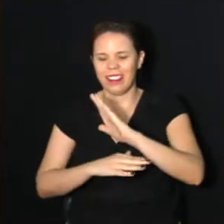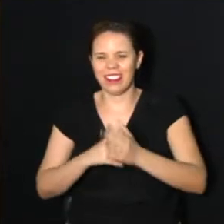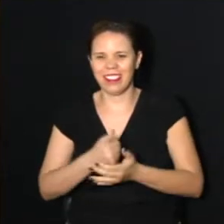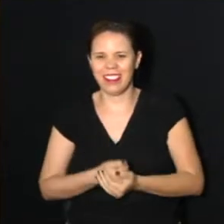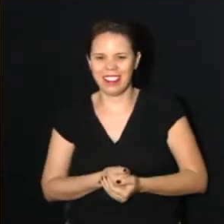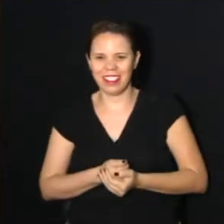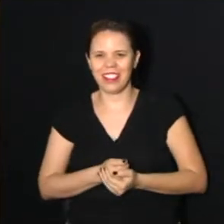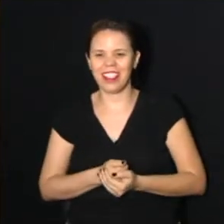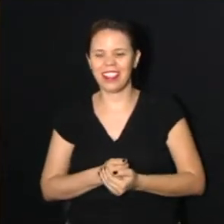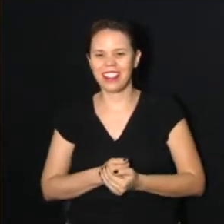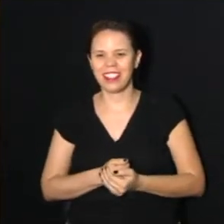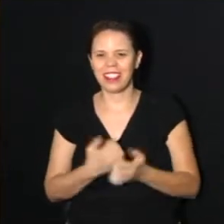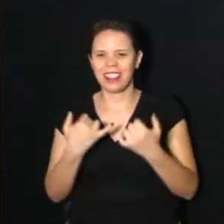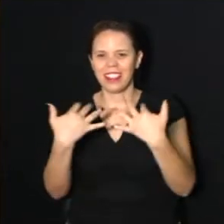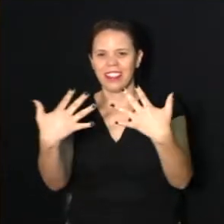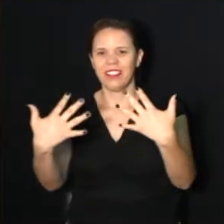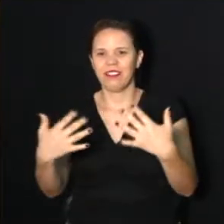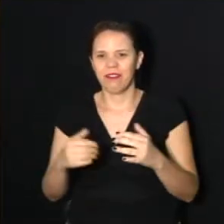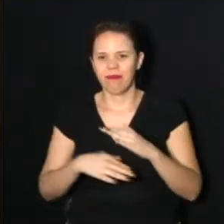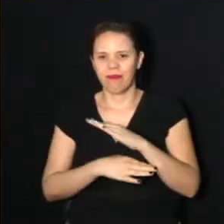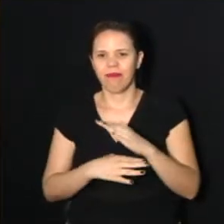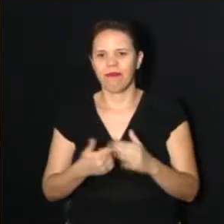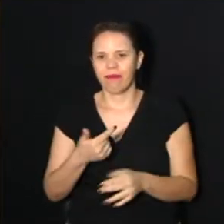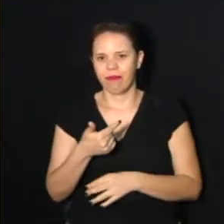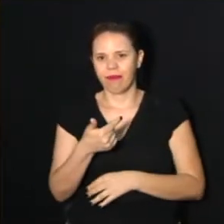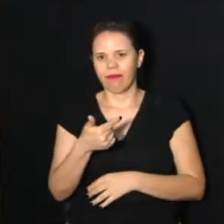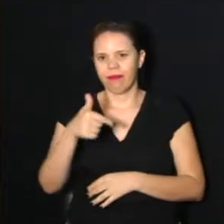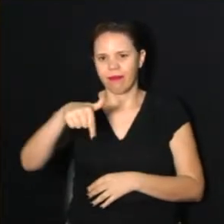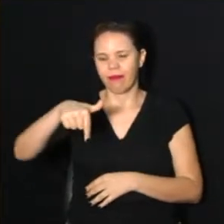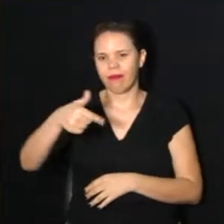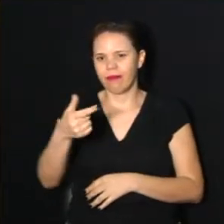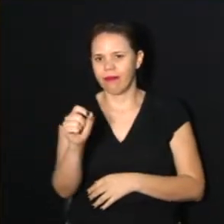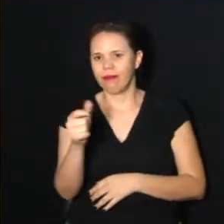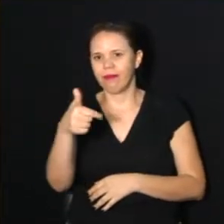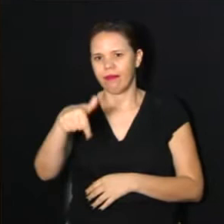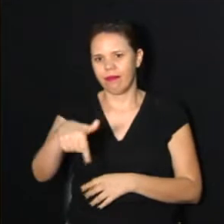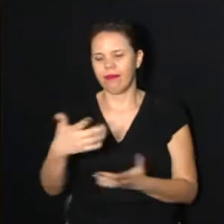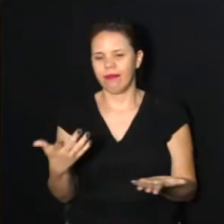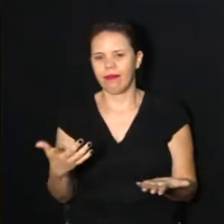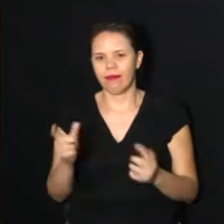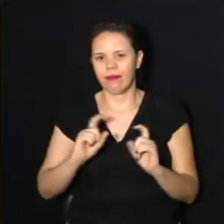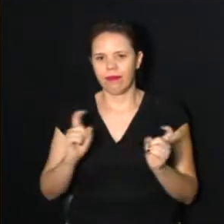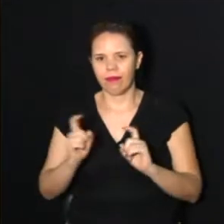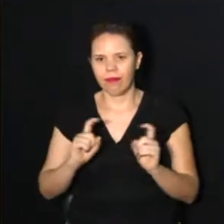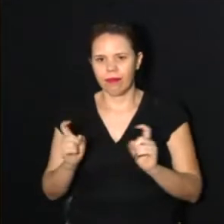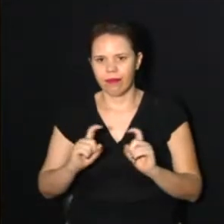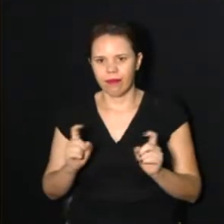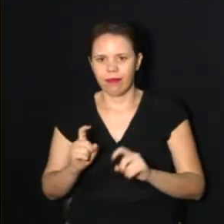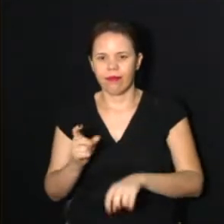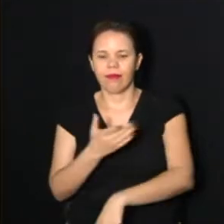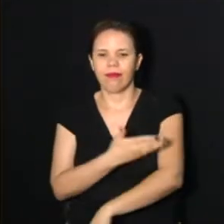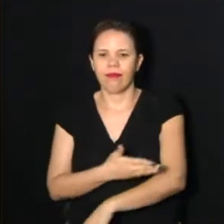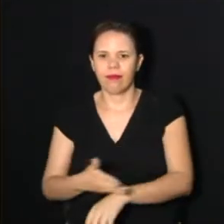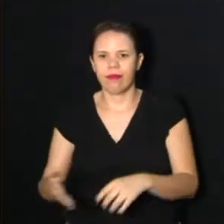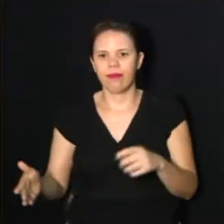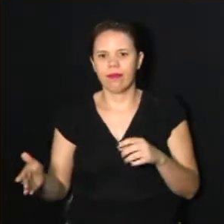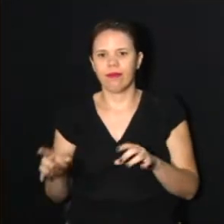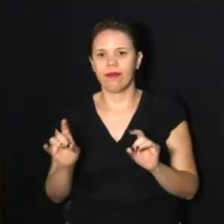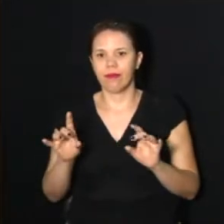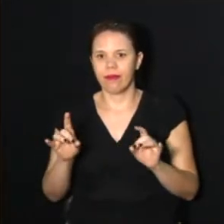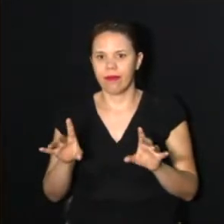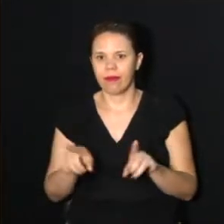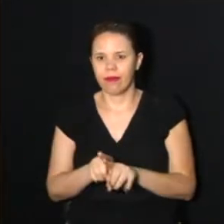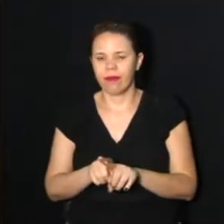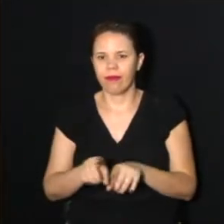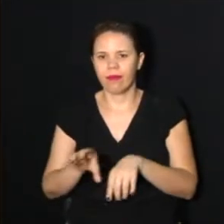Nós falamos do plenário onde será realizada a 17ª reunião ordinária da Comissão de Constituição e Legalidade, que tem